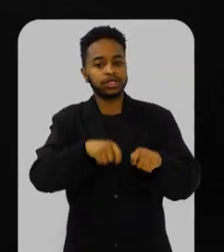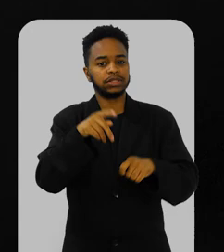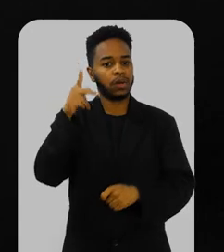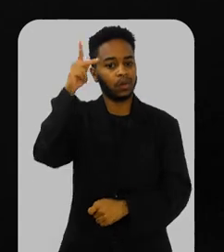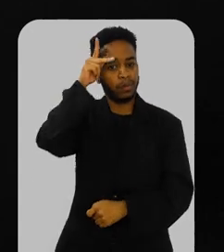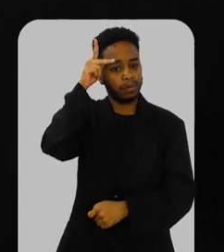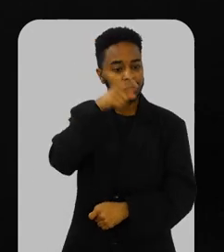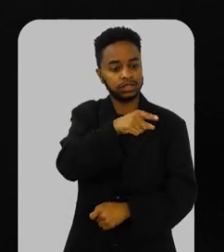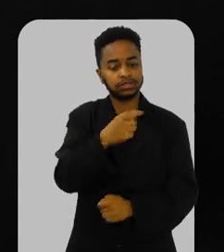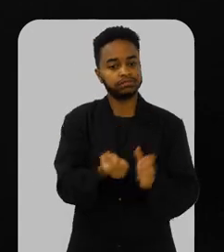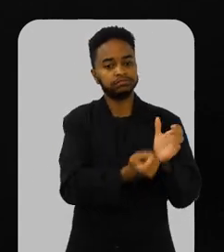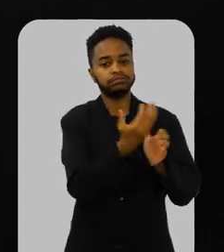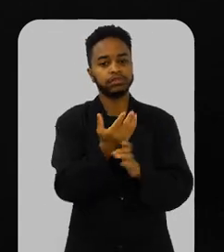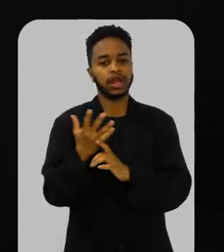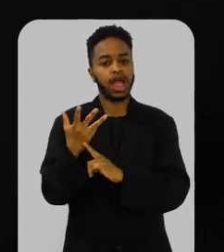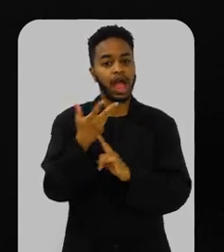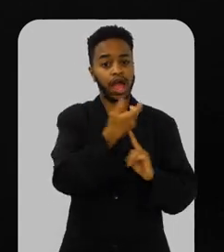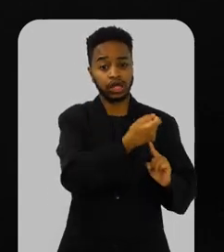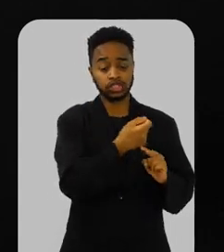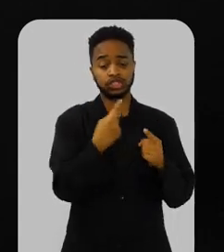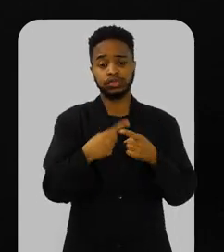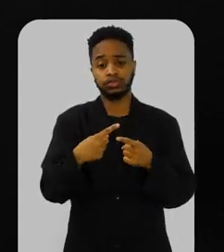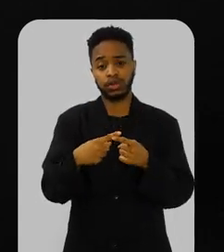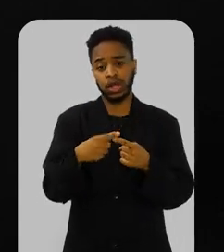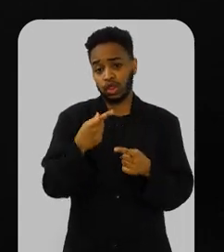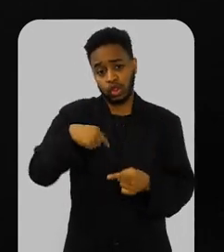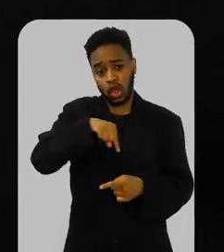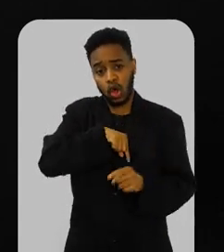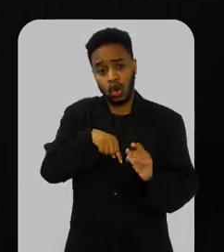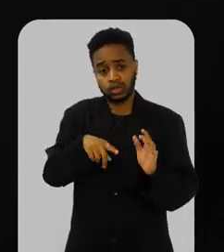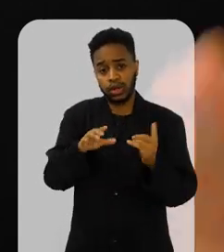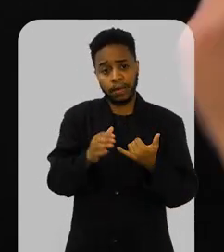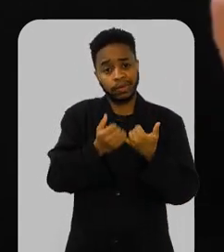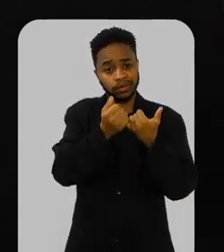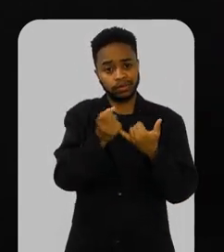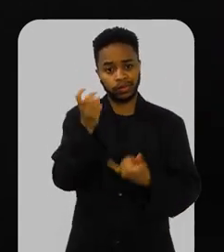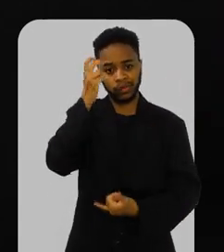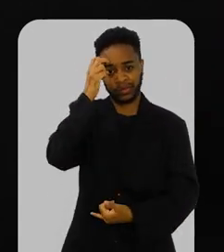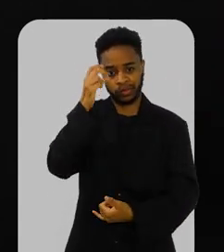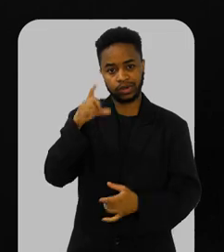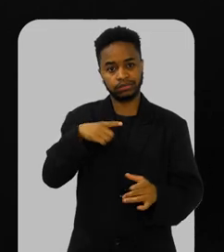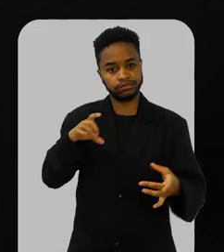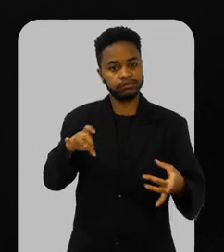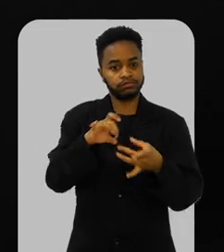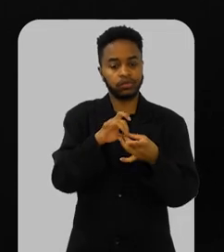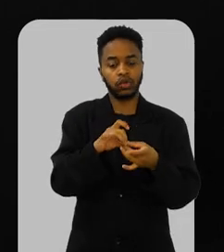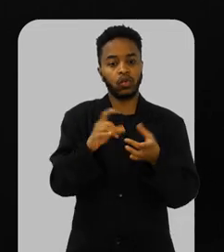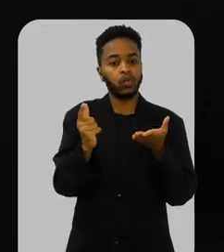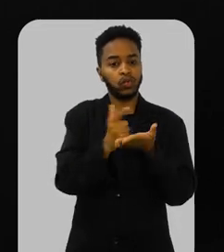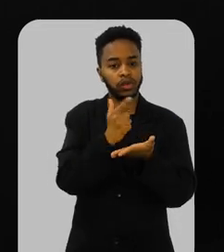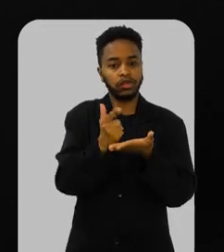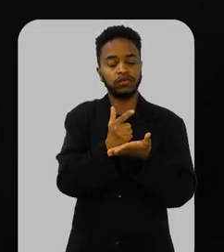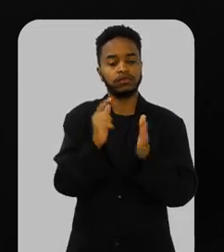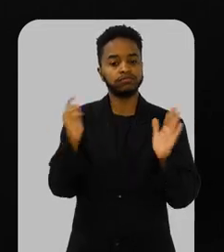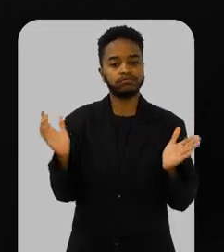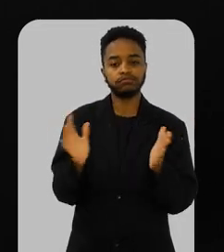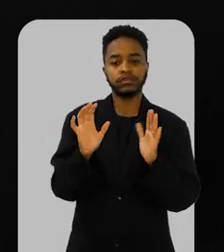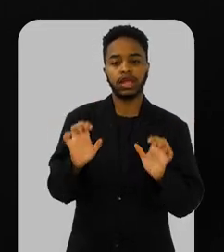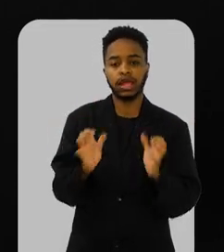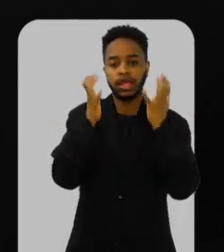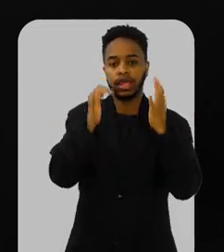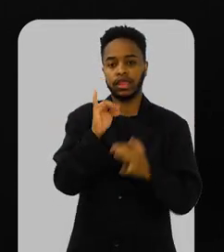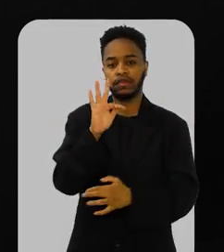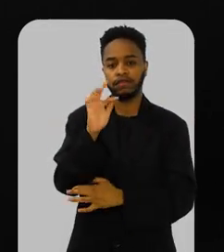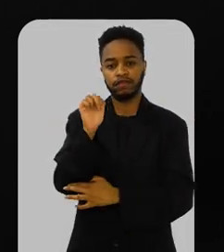do parintinense para fazer arte. E que isso é nosso, é patrimônio cultural, está no livro de celebrações do IFAM,